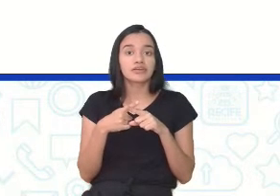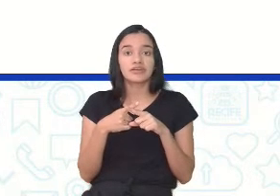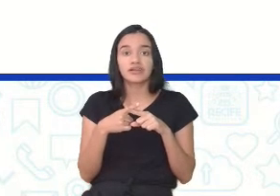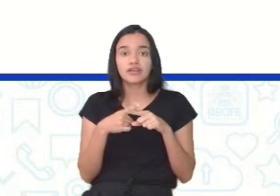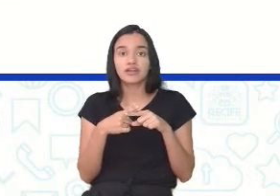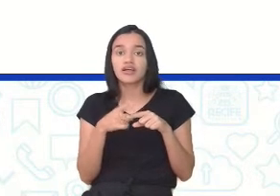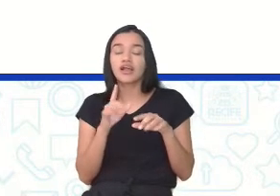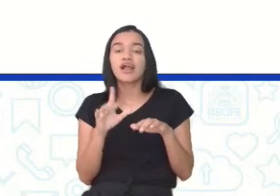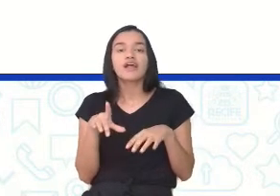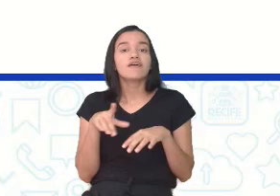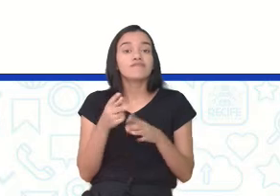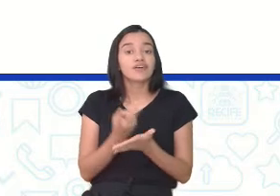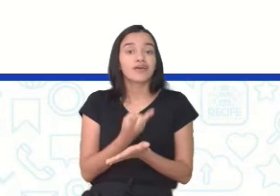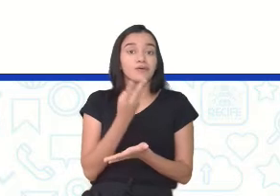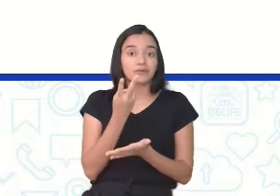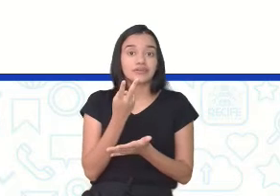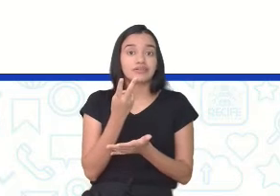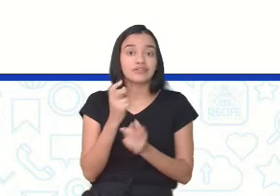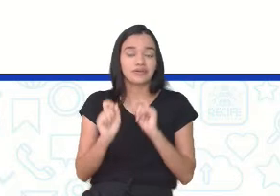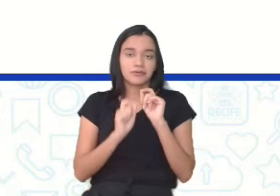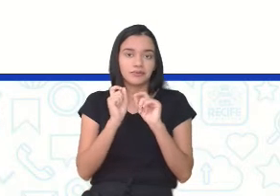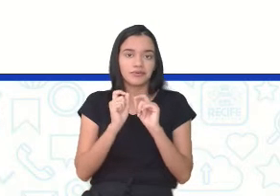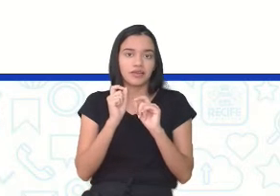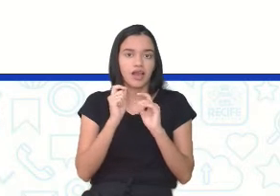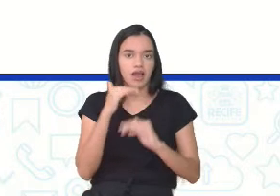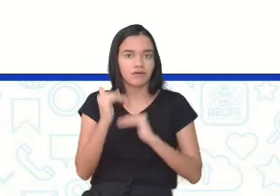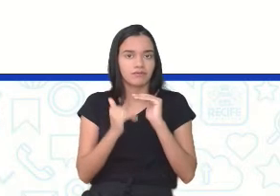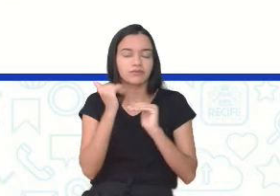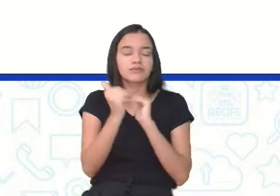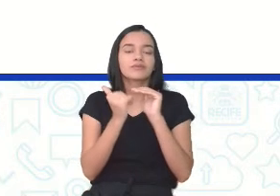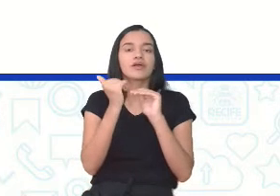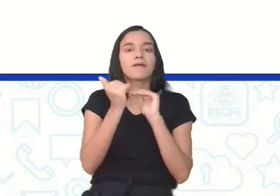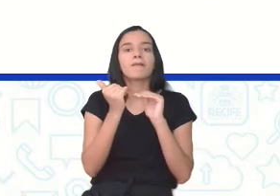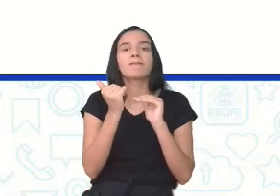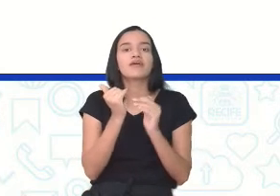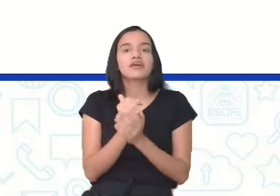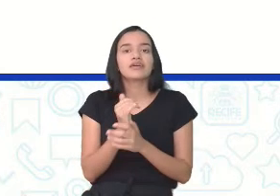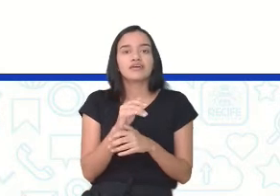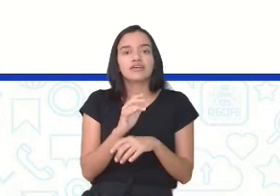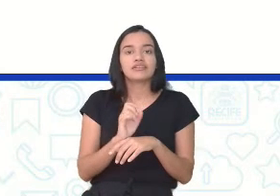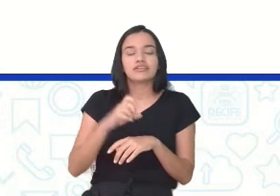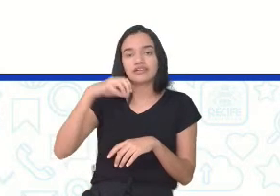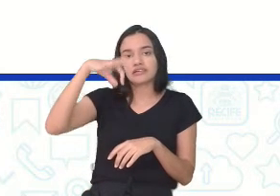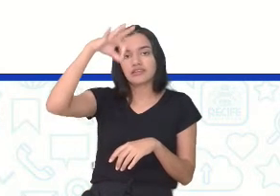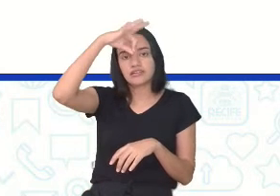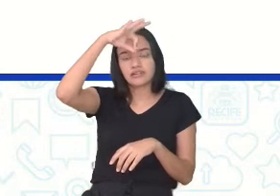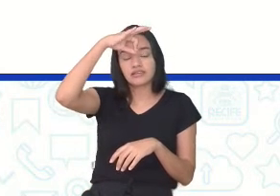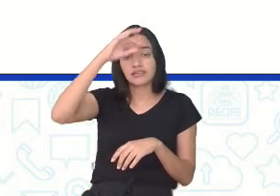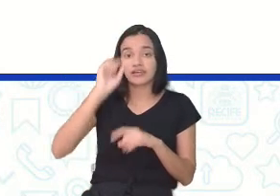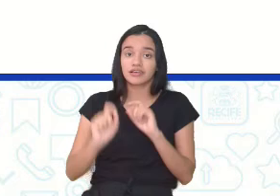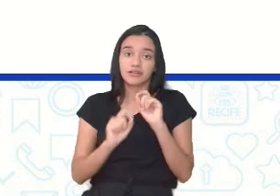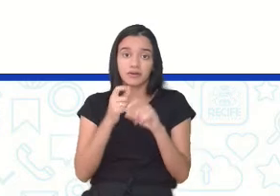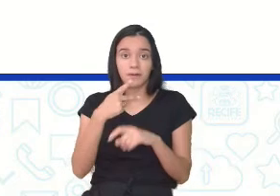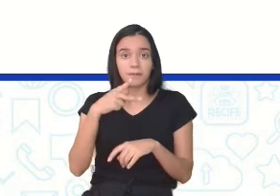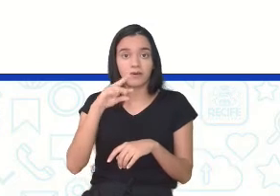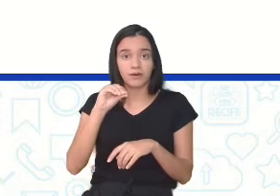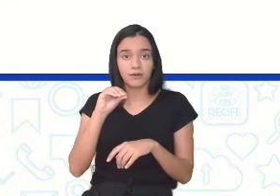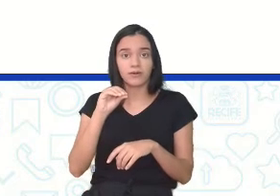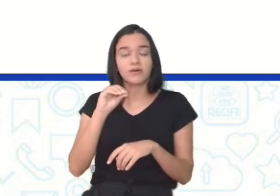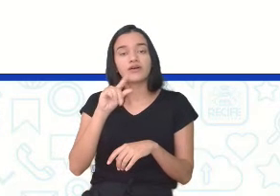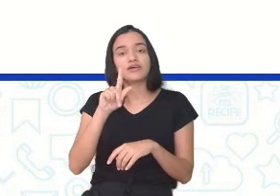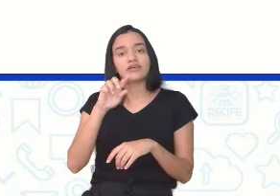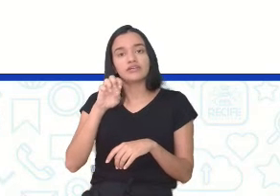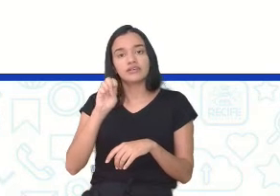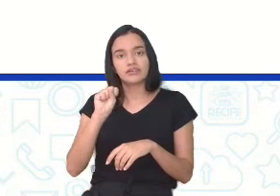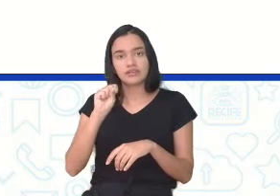vai acontecer a produção dos hormônios sexuais femininos, que são a progesterona e o